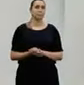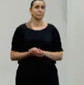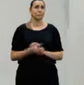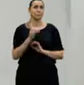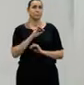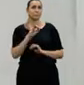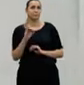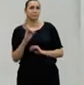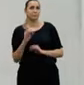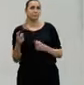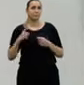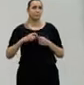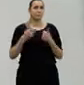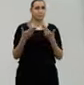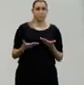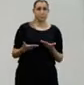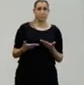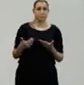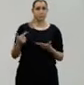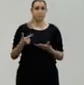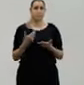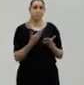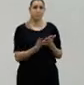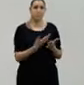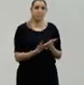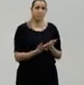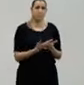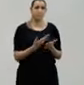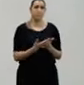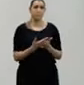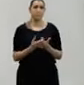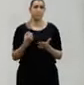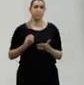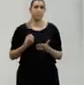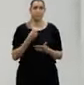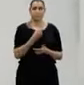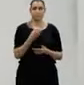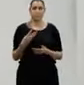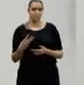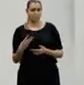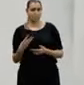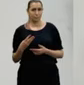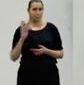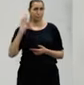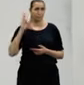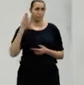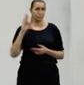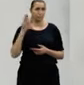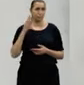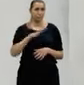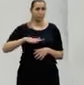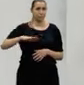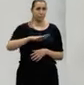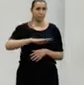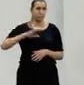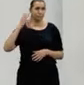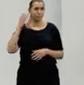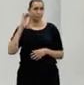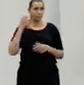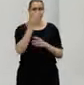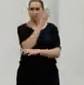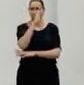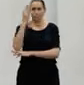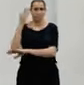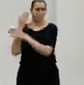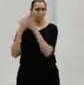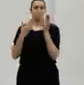Olá, pessoal. Voltamos, então, para o segundo bloco da aula de número 13 de Biologia, área das Ciências da Natureza.